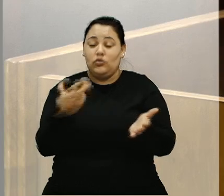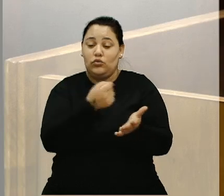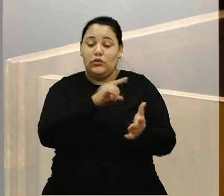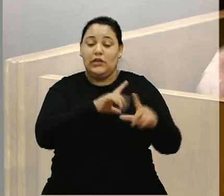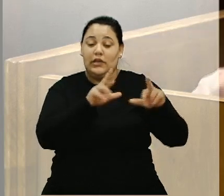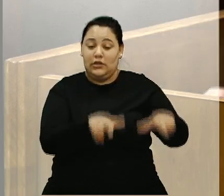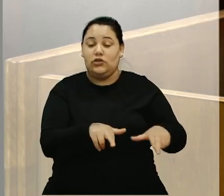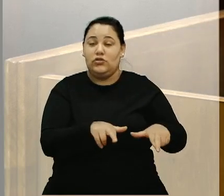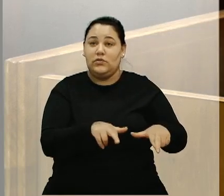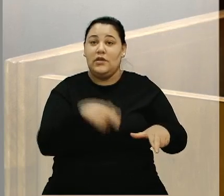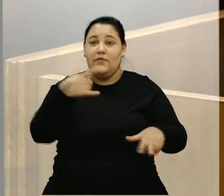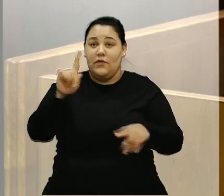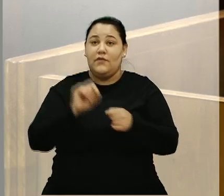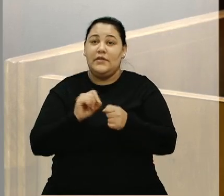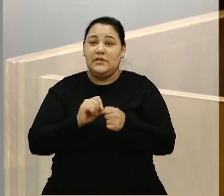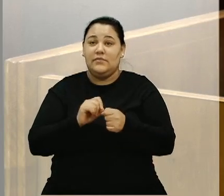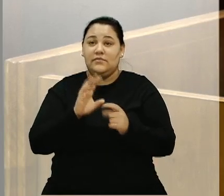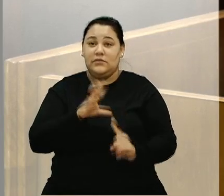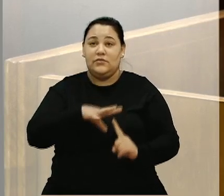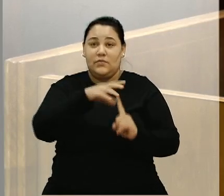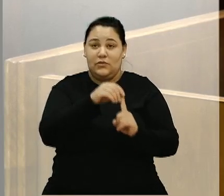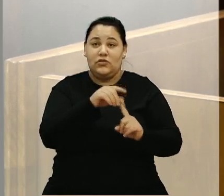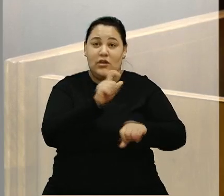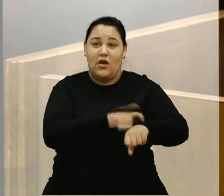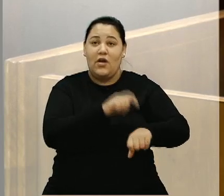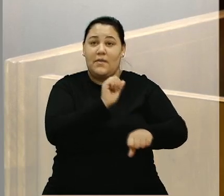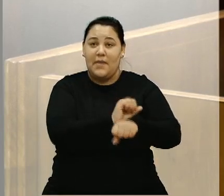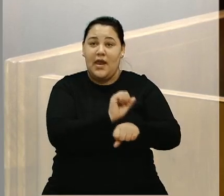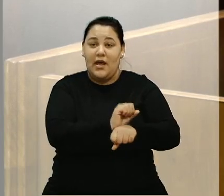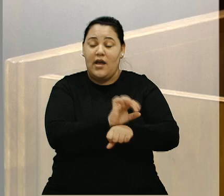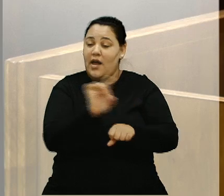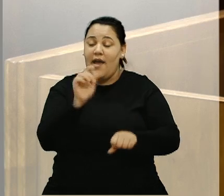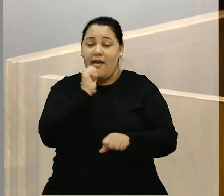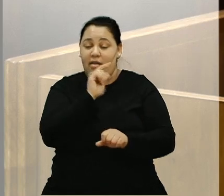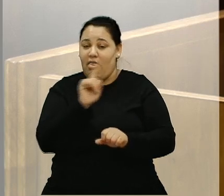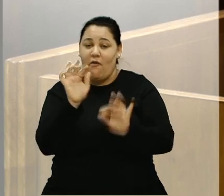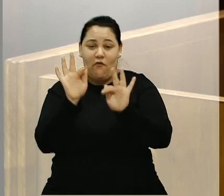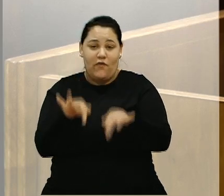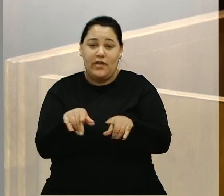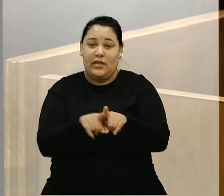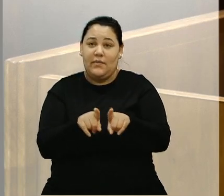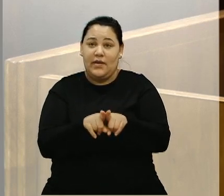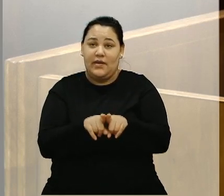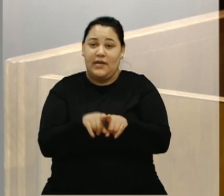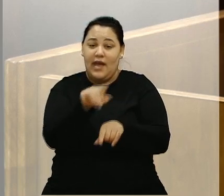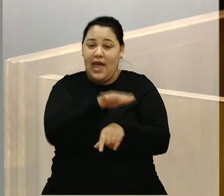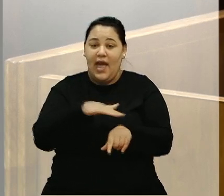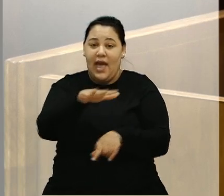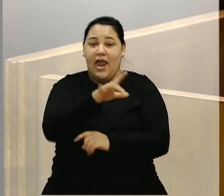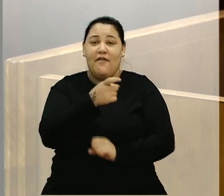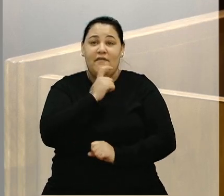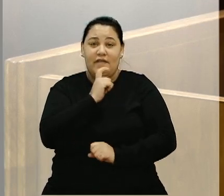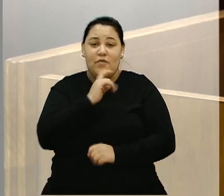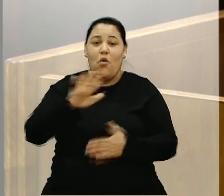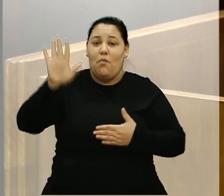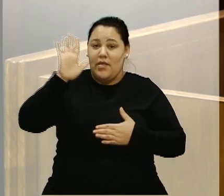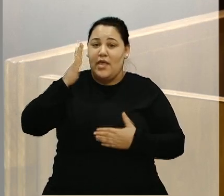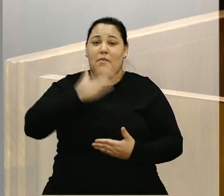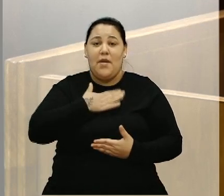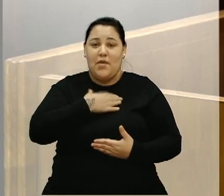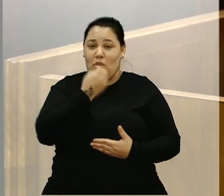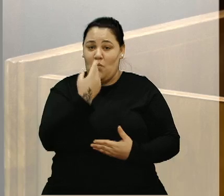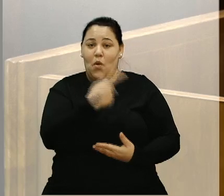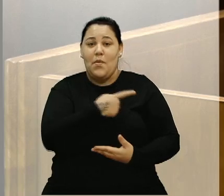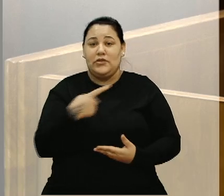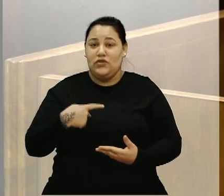E vão ter que fazer. Inclusive, quando pararam lá e não terminaram a área verde lá que me prometeram lá no Bom Pastor e ficou